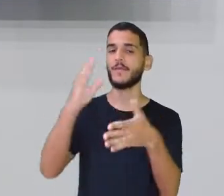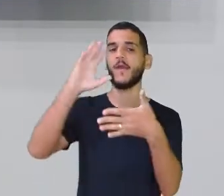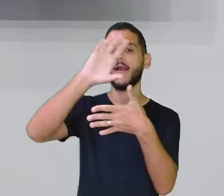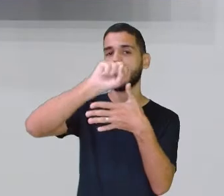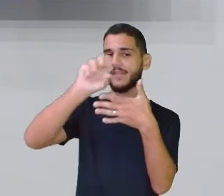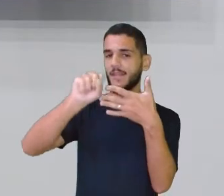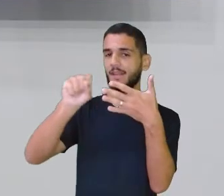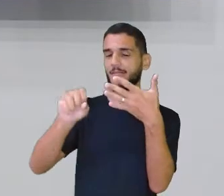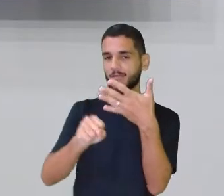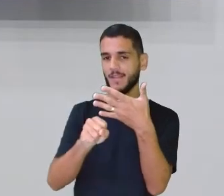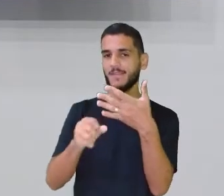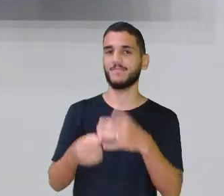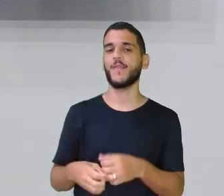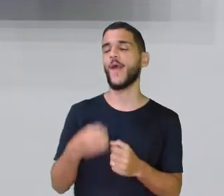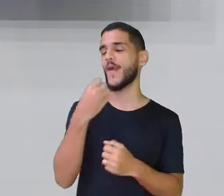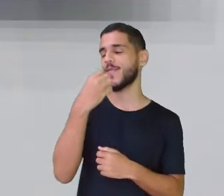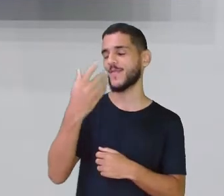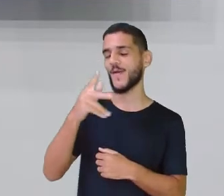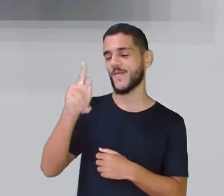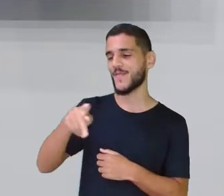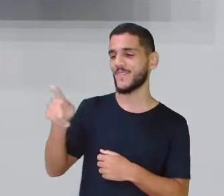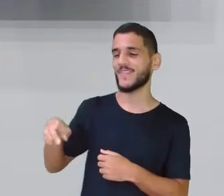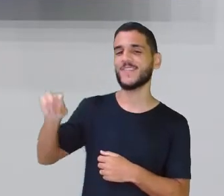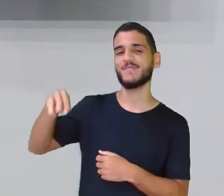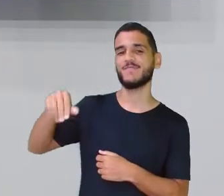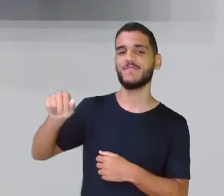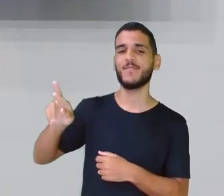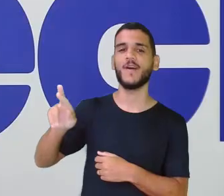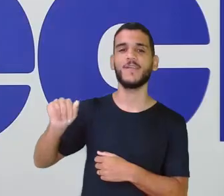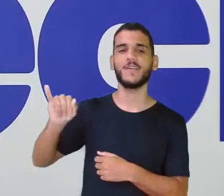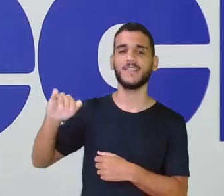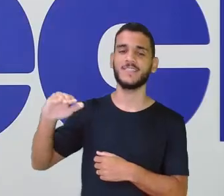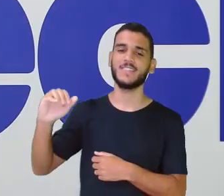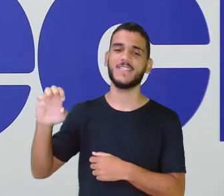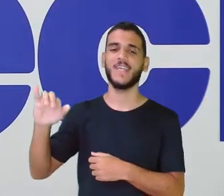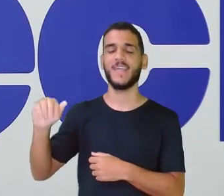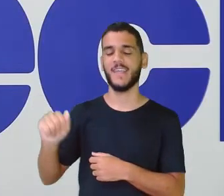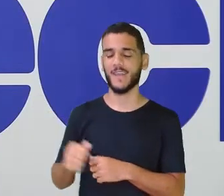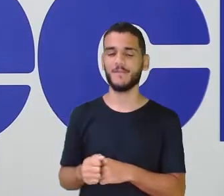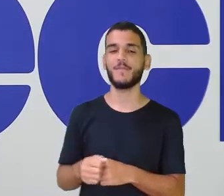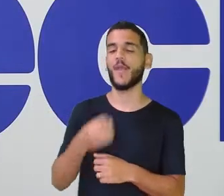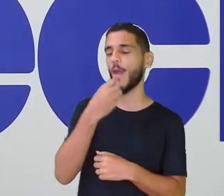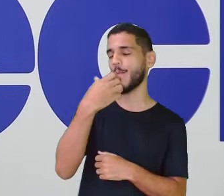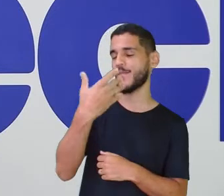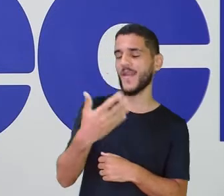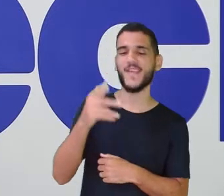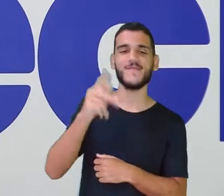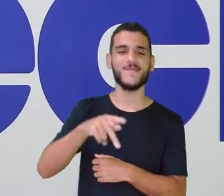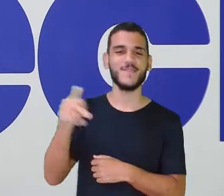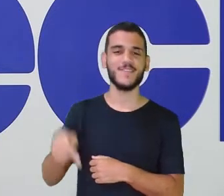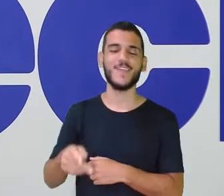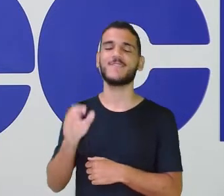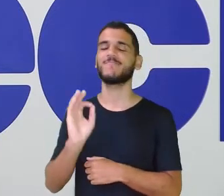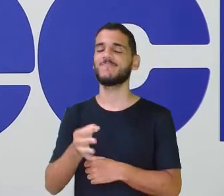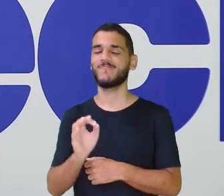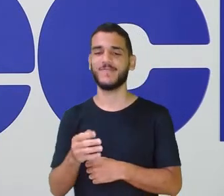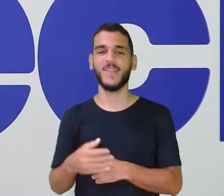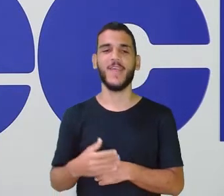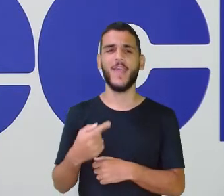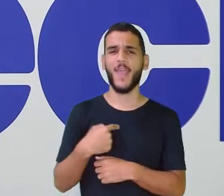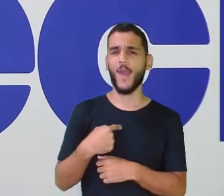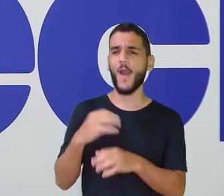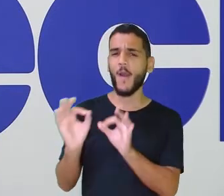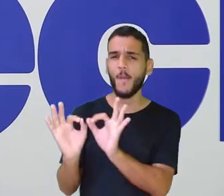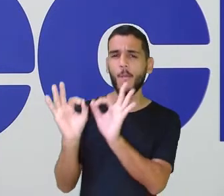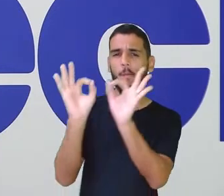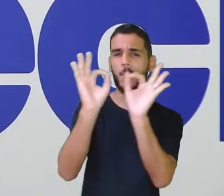alimentar? Tudo bom, professora Mauricê, com você? Eu estou bem, professora Sinara, com certeza. Estou vendo aqui que os